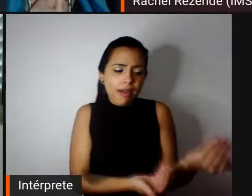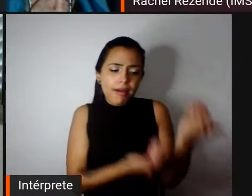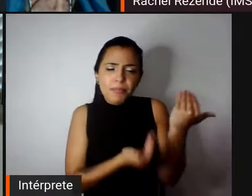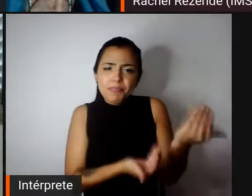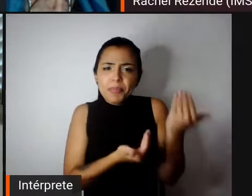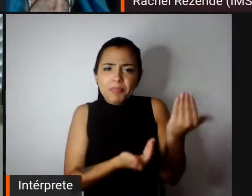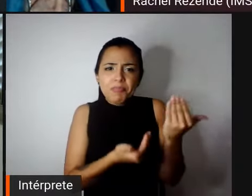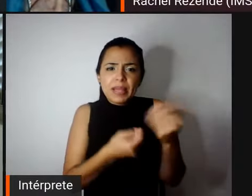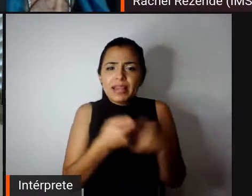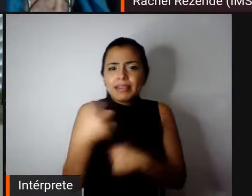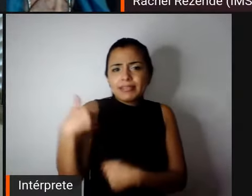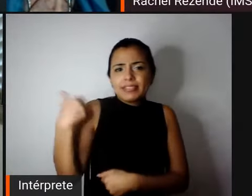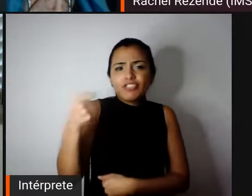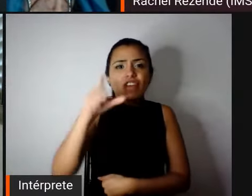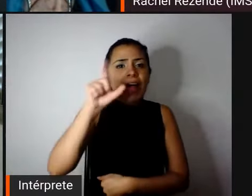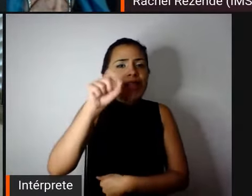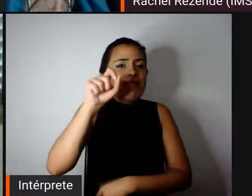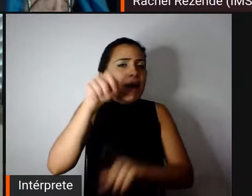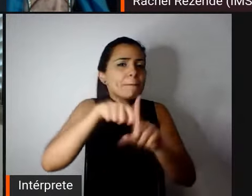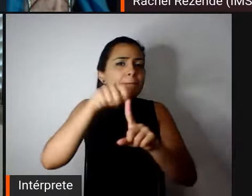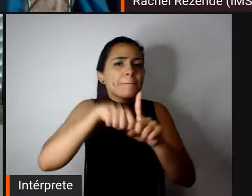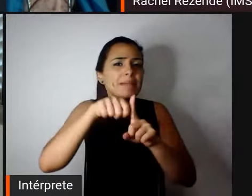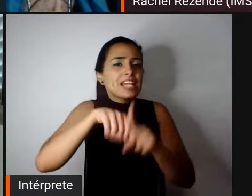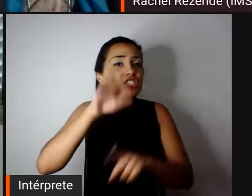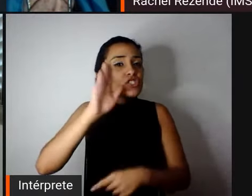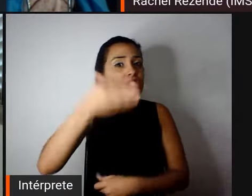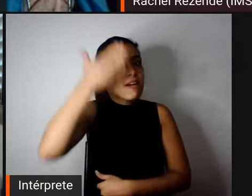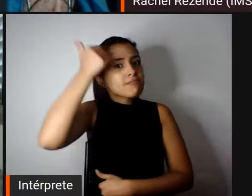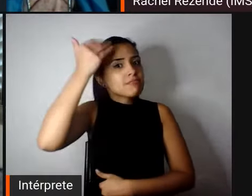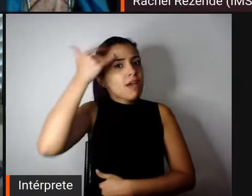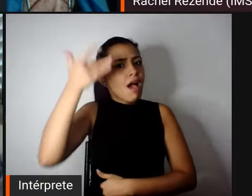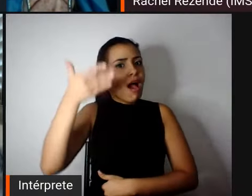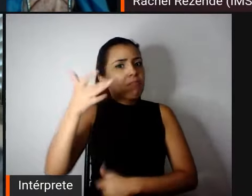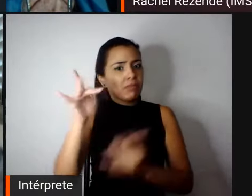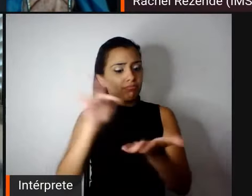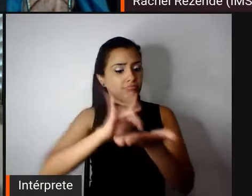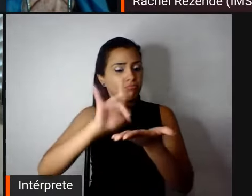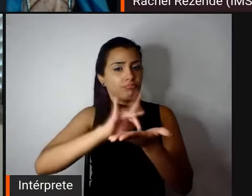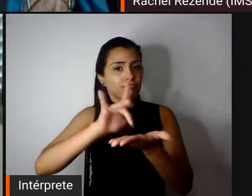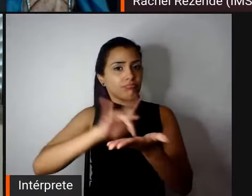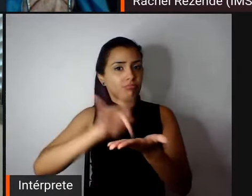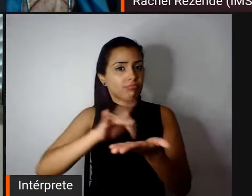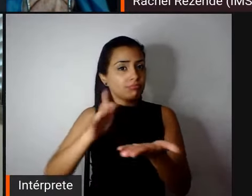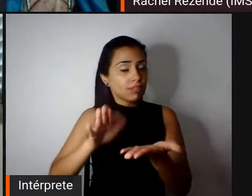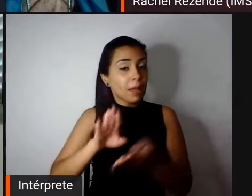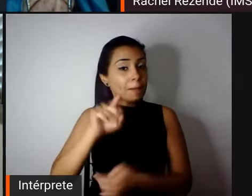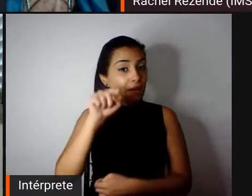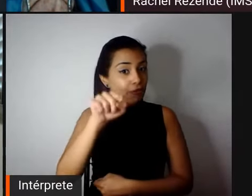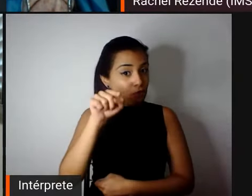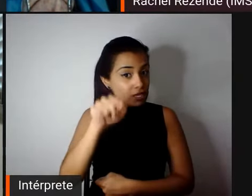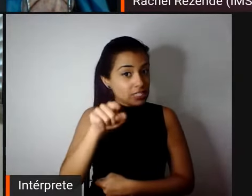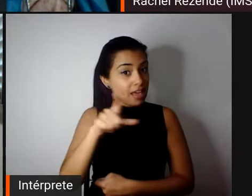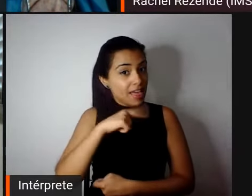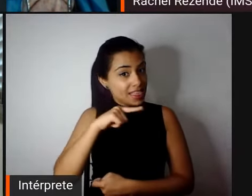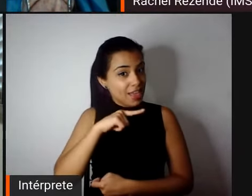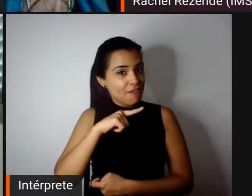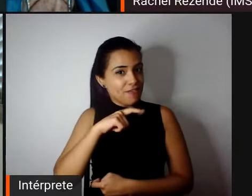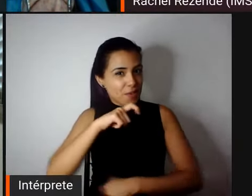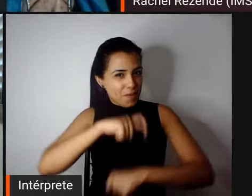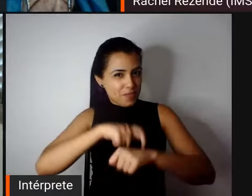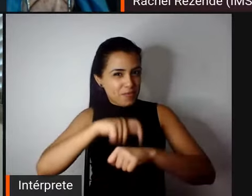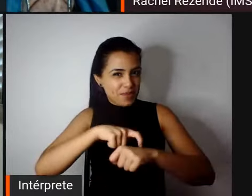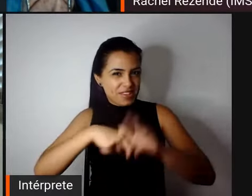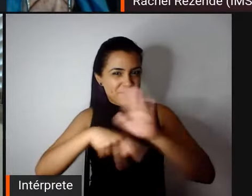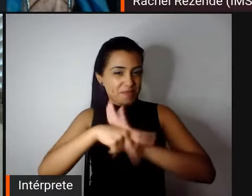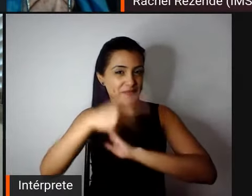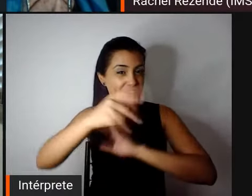estão envolvidas com essa interface, mas você, né, mergulhou nessa interface ainda no seu momento de mídia magnética, do